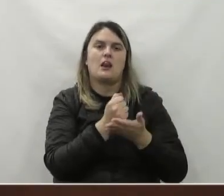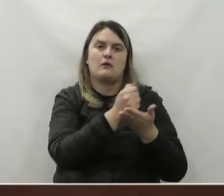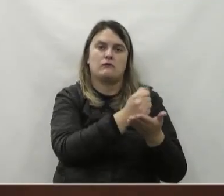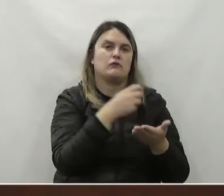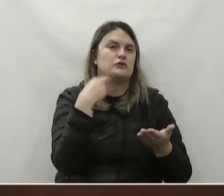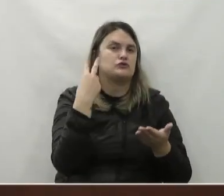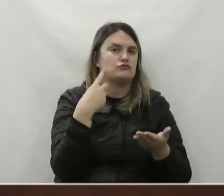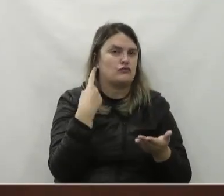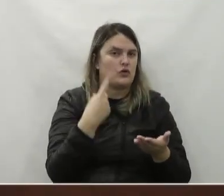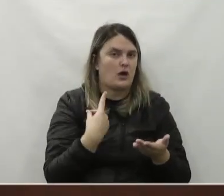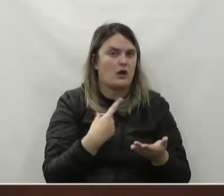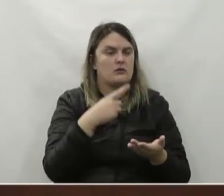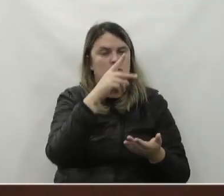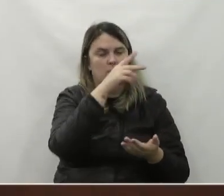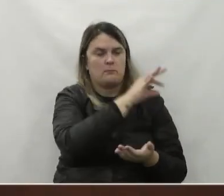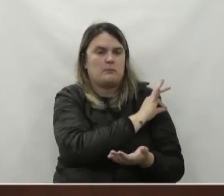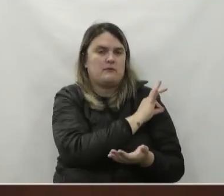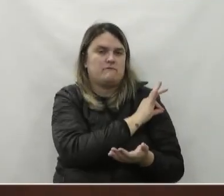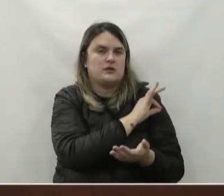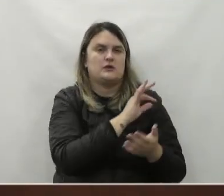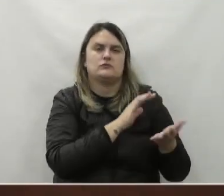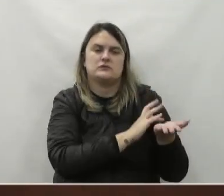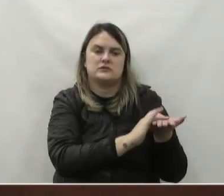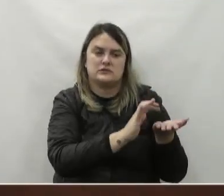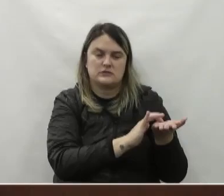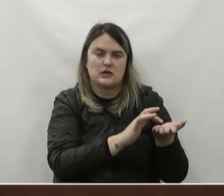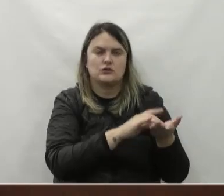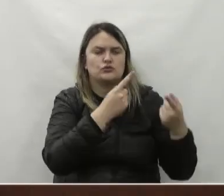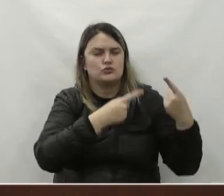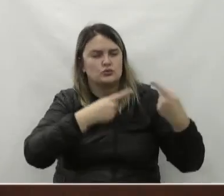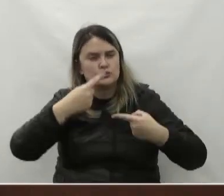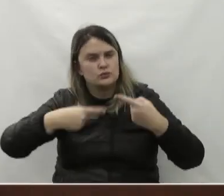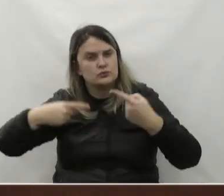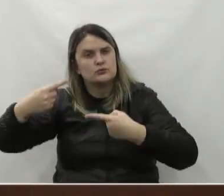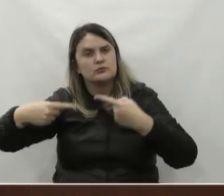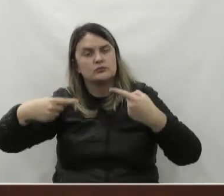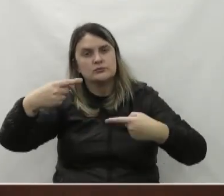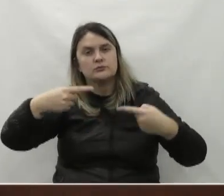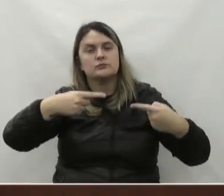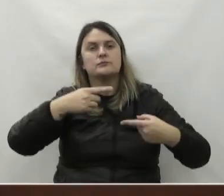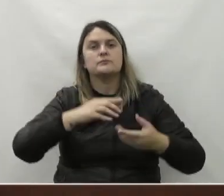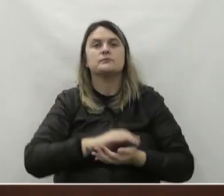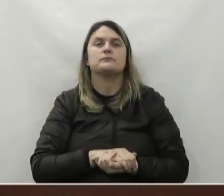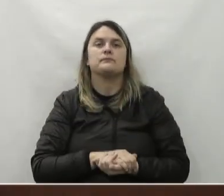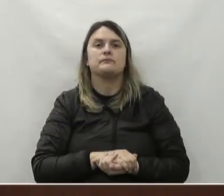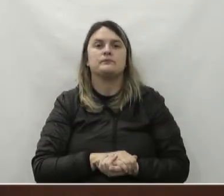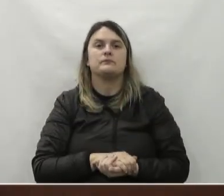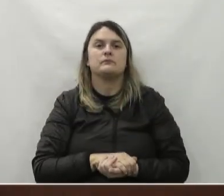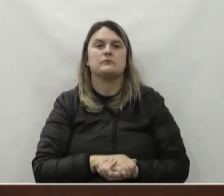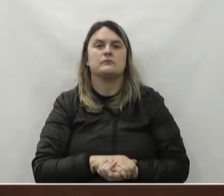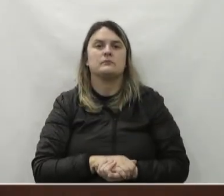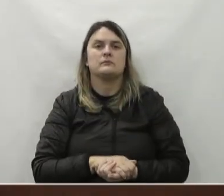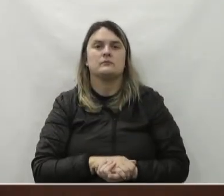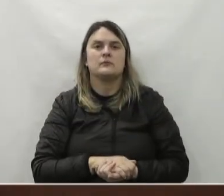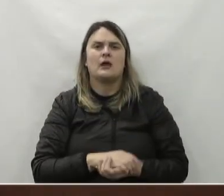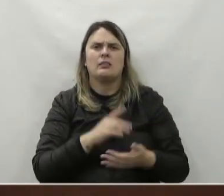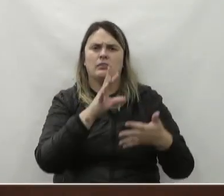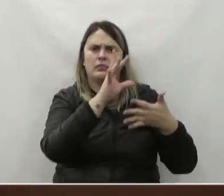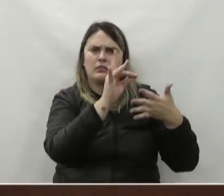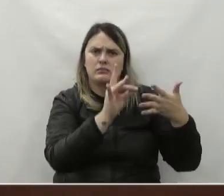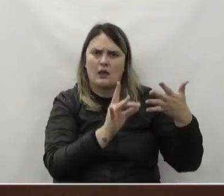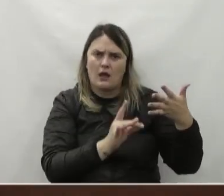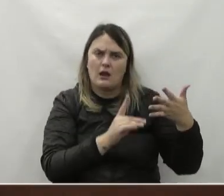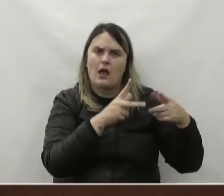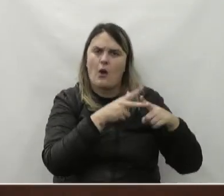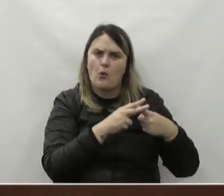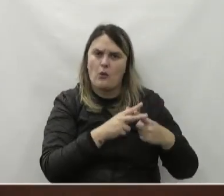o prefeito, todos os secretários lá. Foi discutido bastante, né, deixar bem claro isso, vários pontos foram